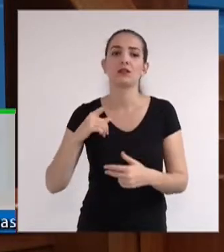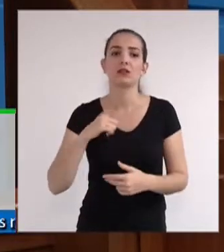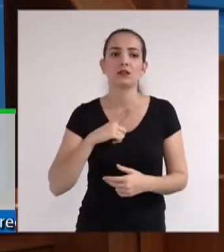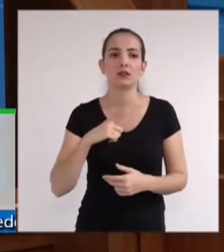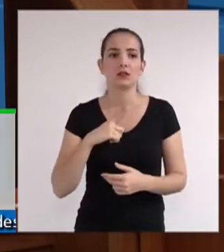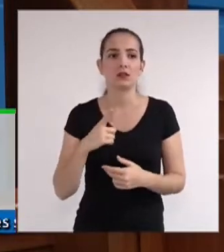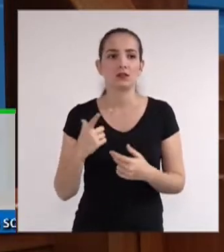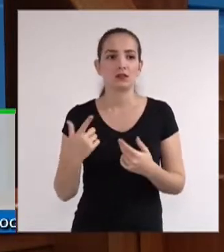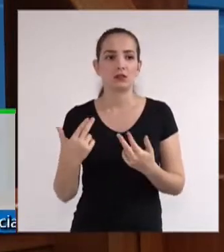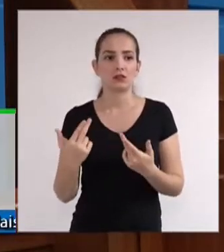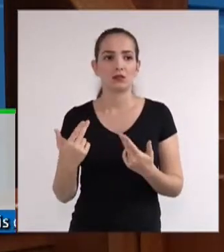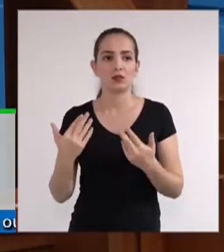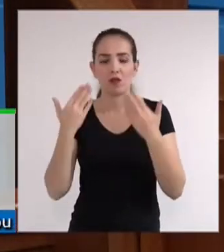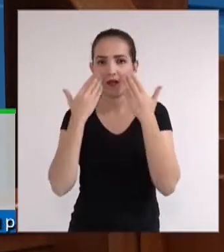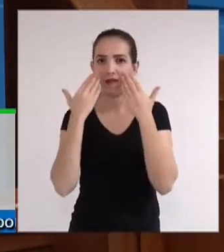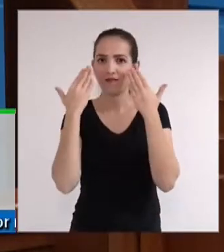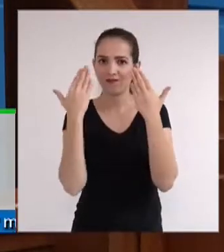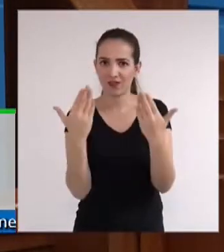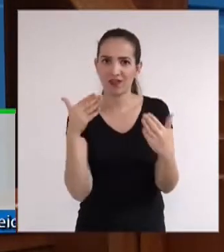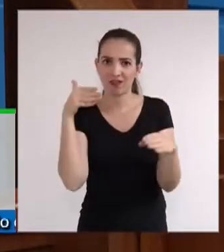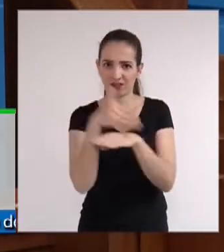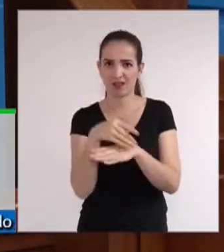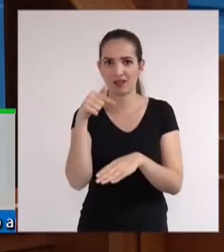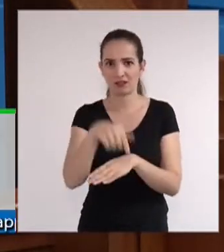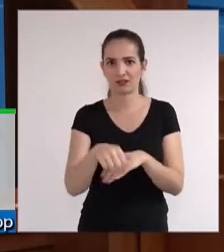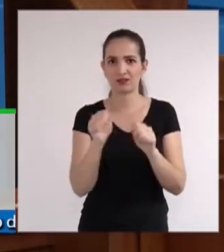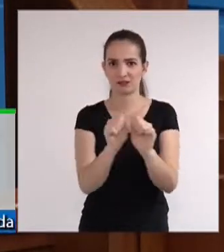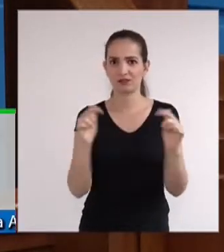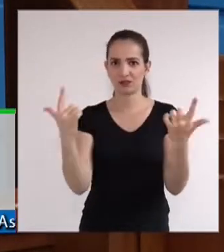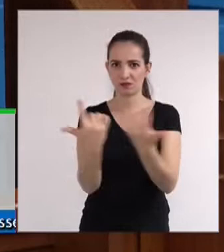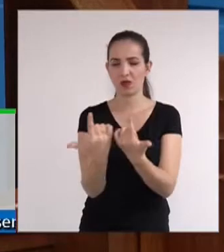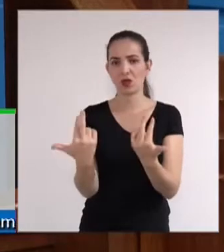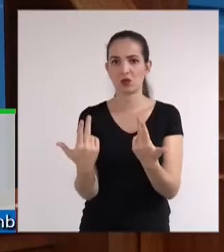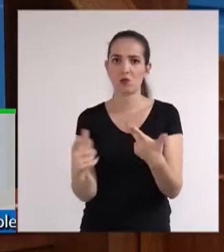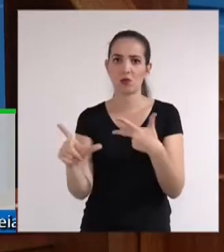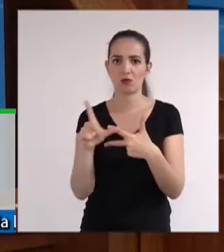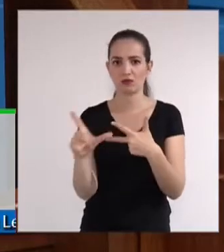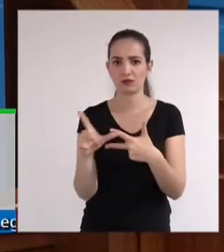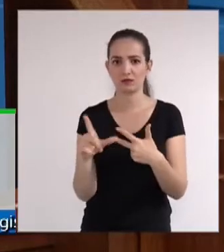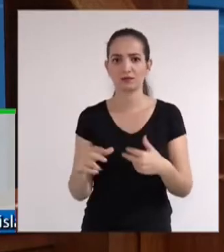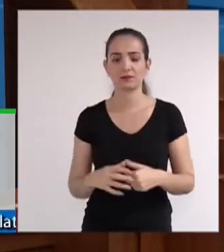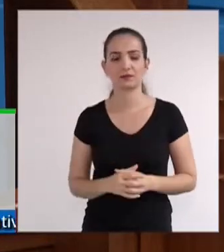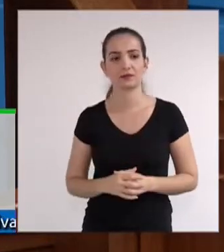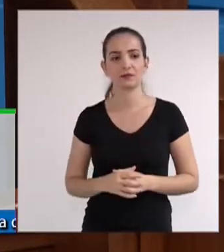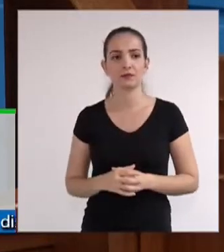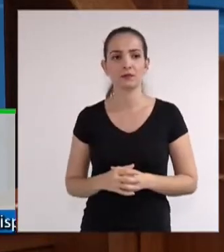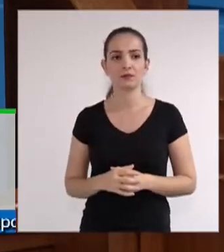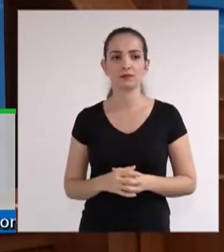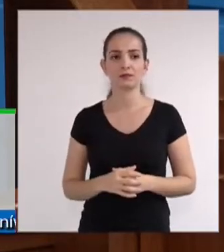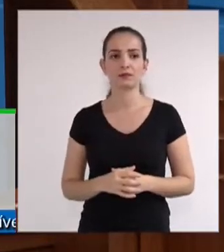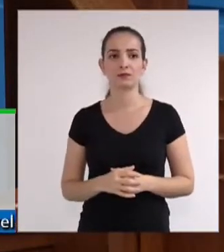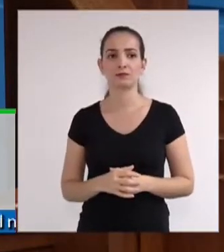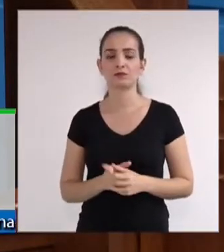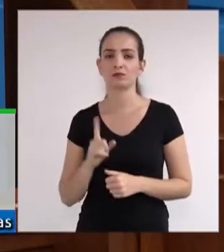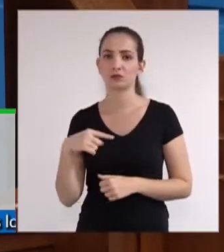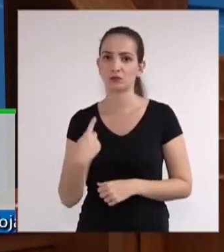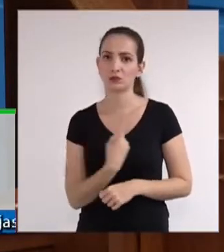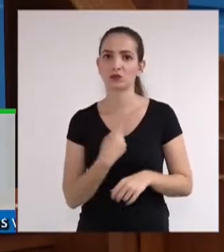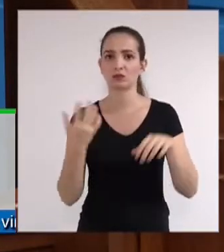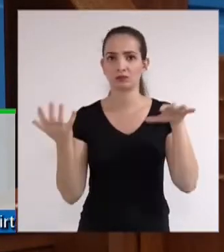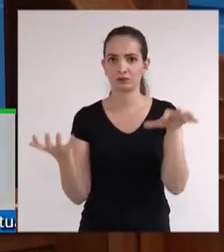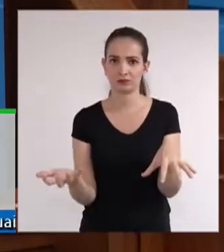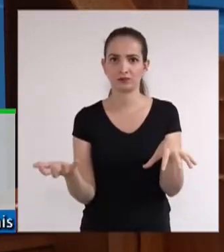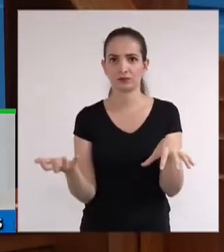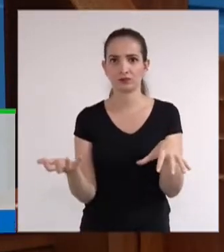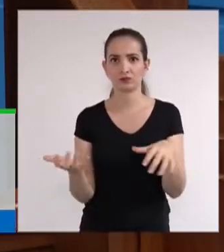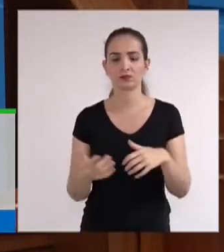botas sobre casas como esta aqui, casas legislativas como essa e o nosso Congresso